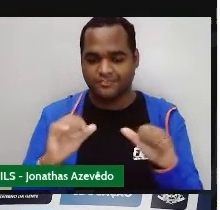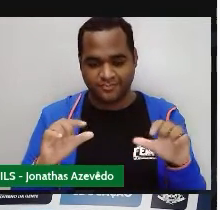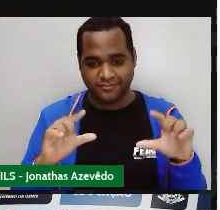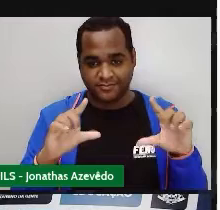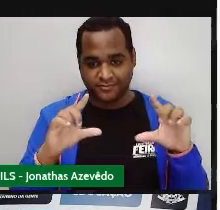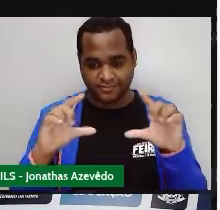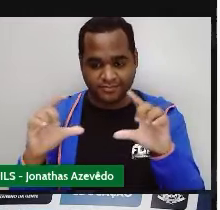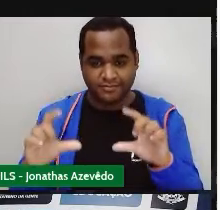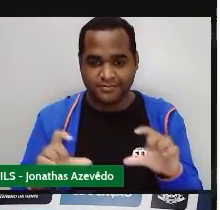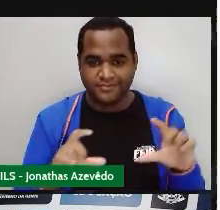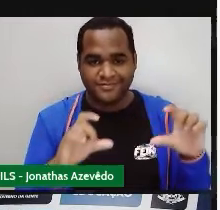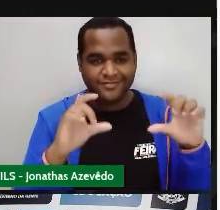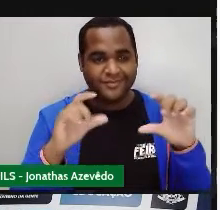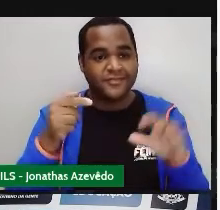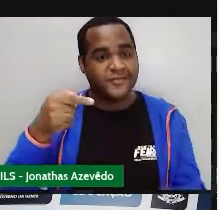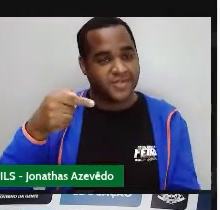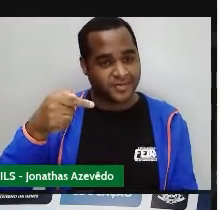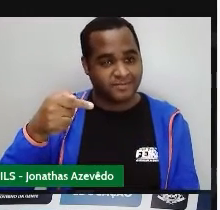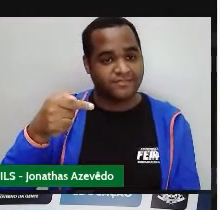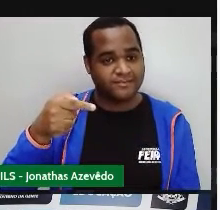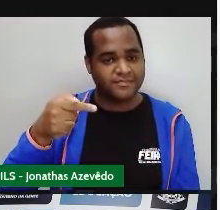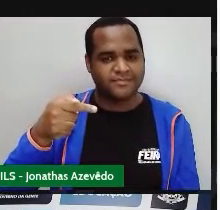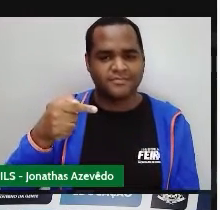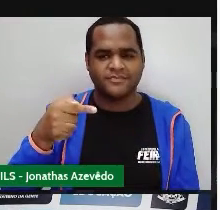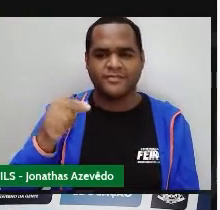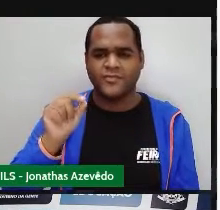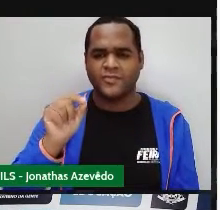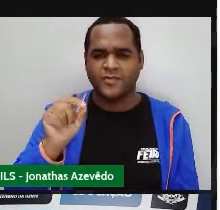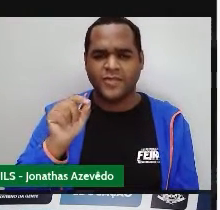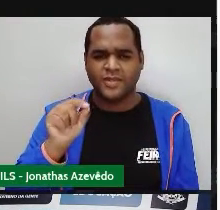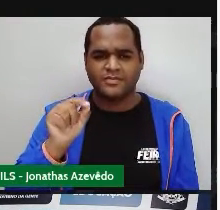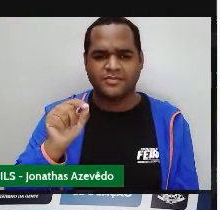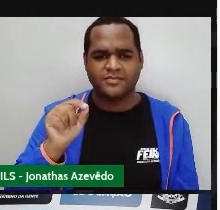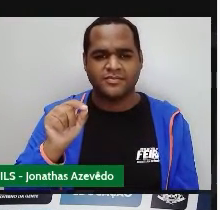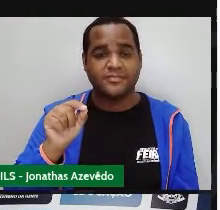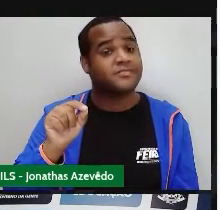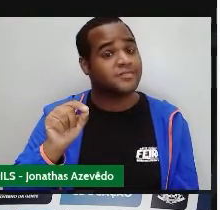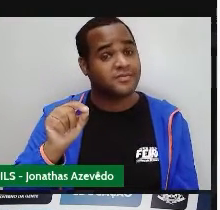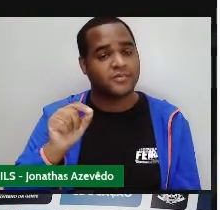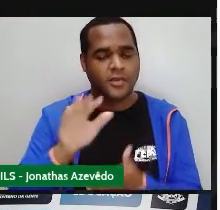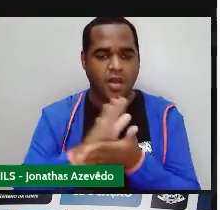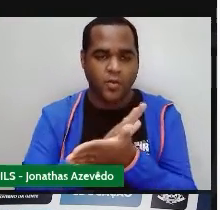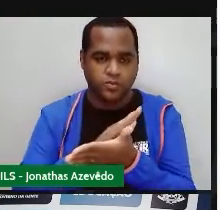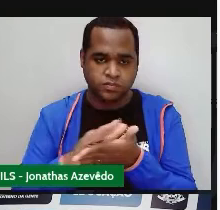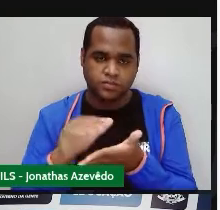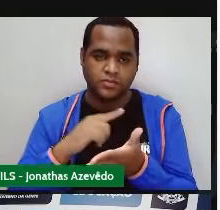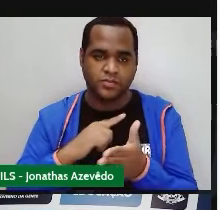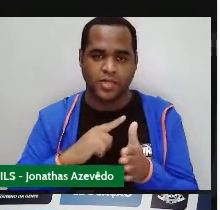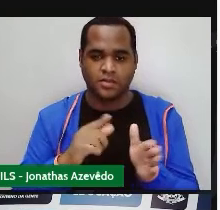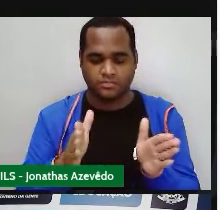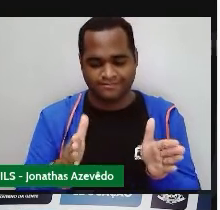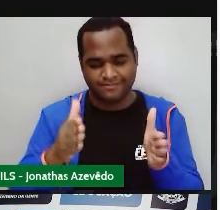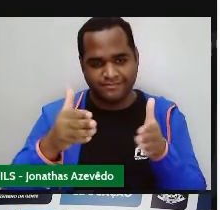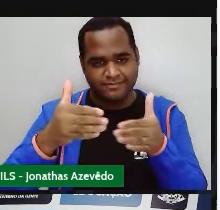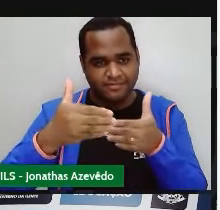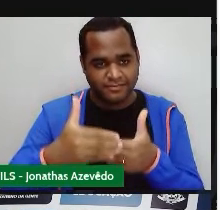figuras lembre-se o que algumas são cubos